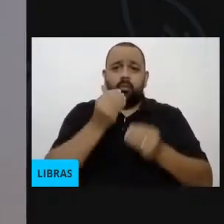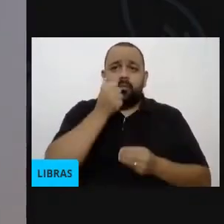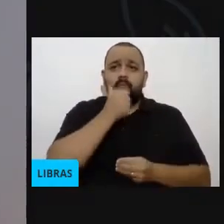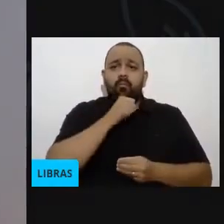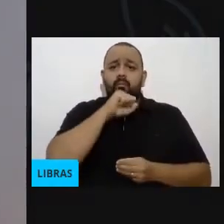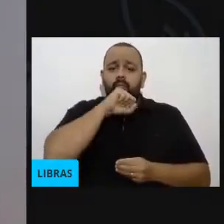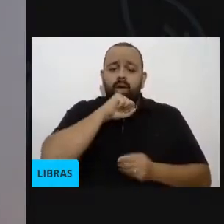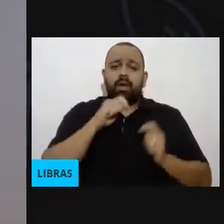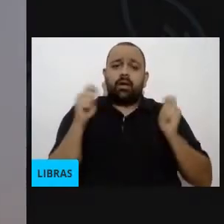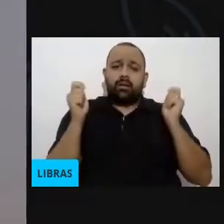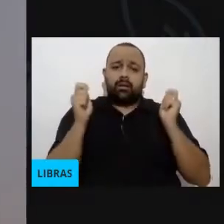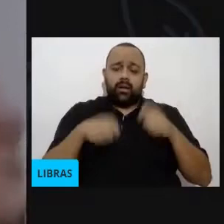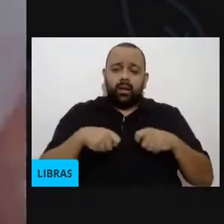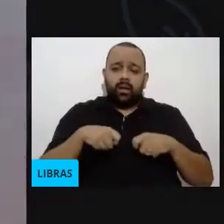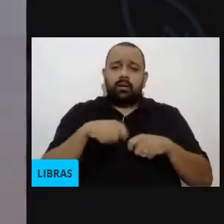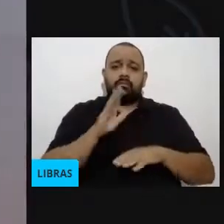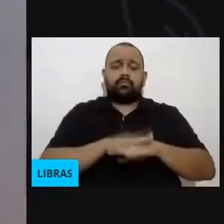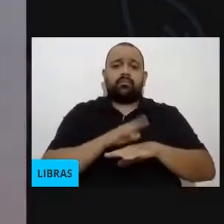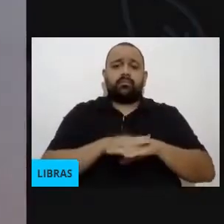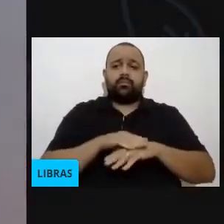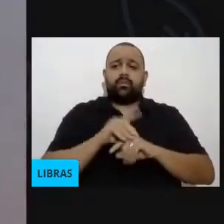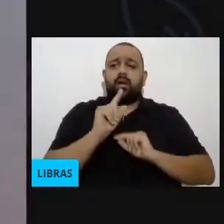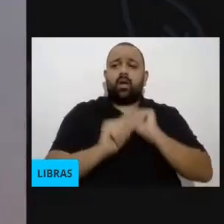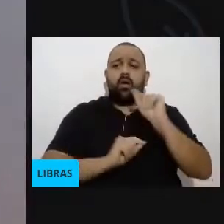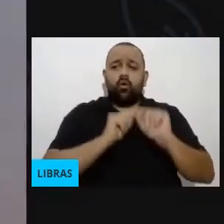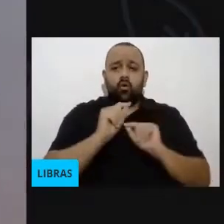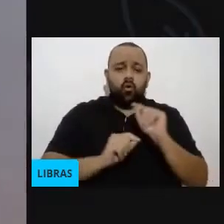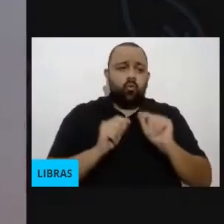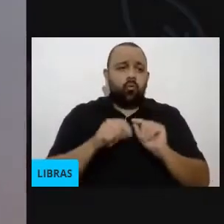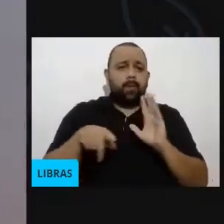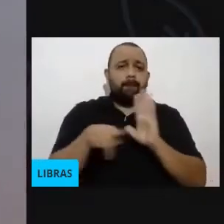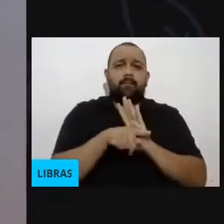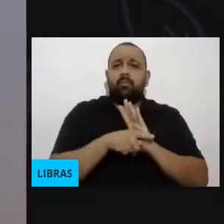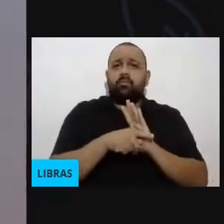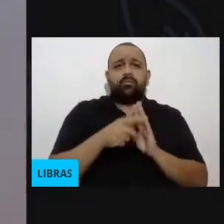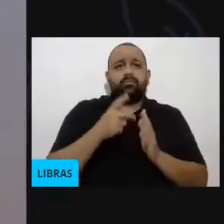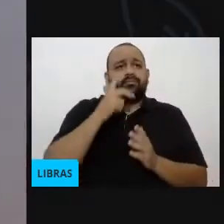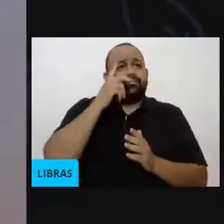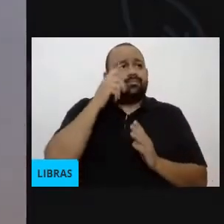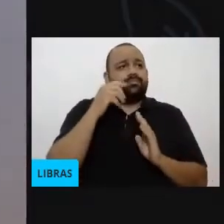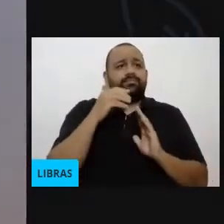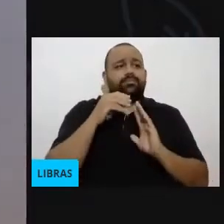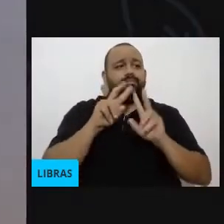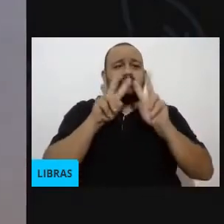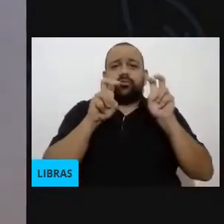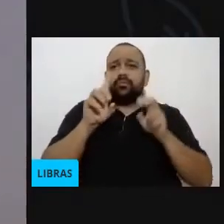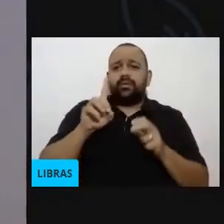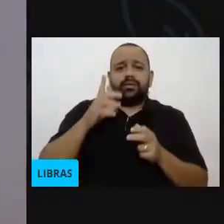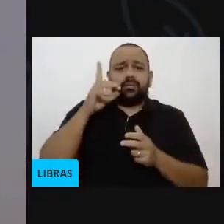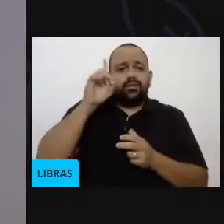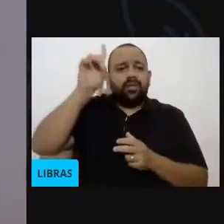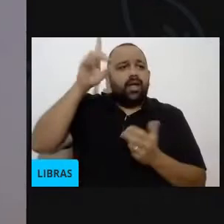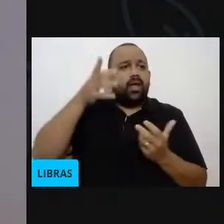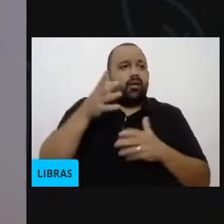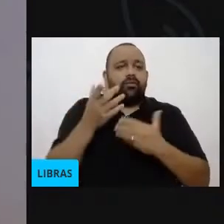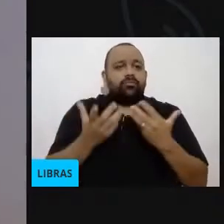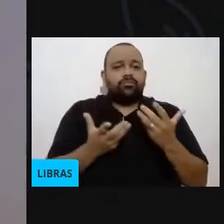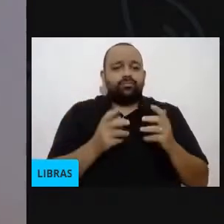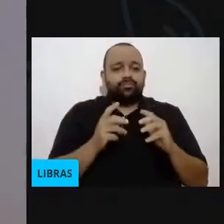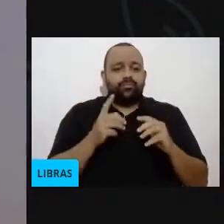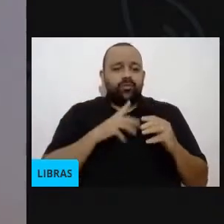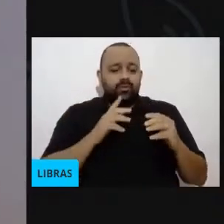capaz, por alguma questão que eu acho que é divina, por questões de vínculo, conseguir se